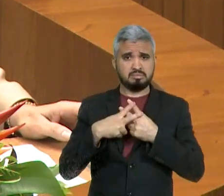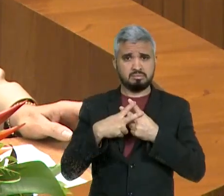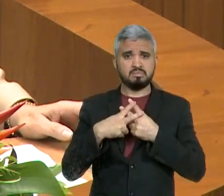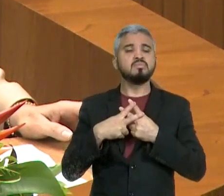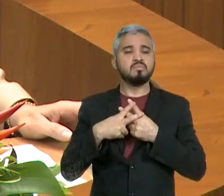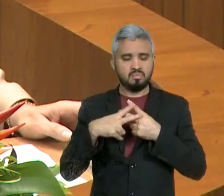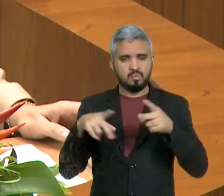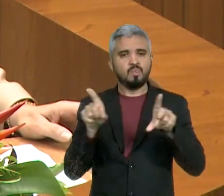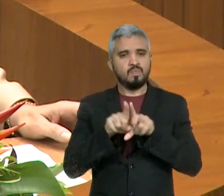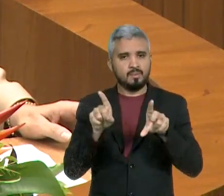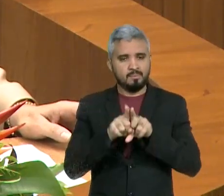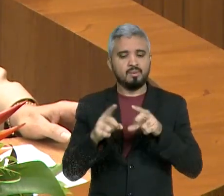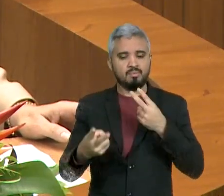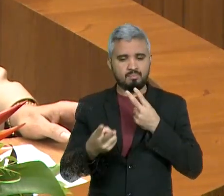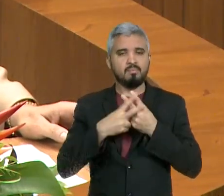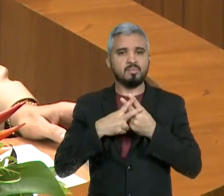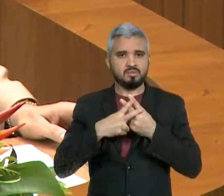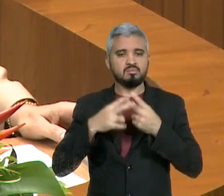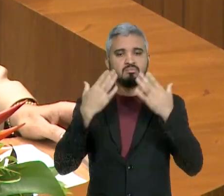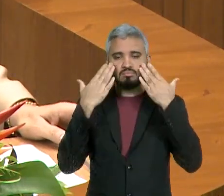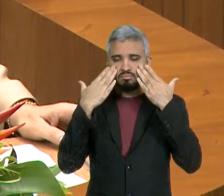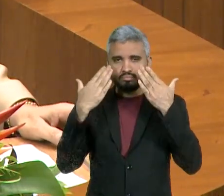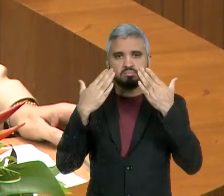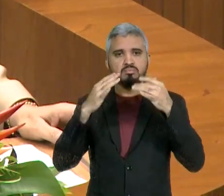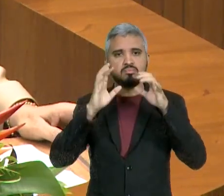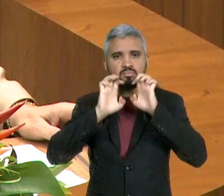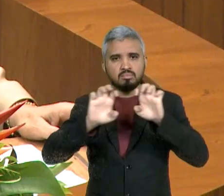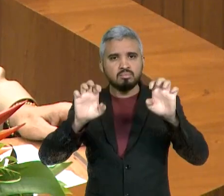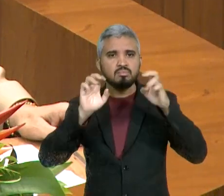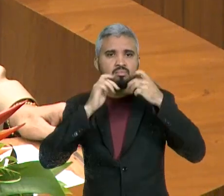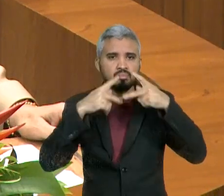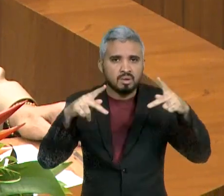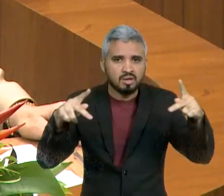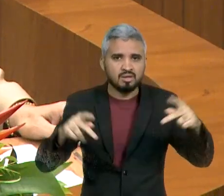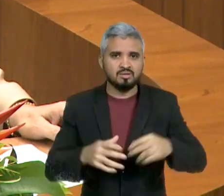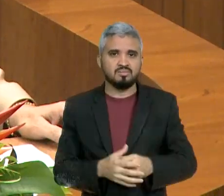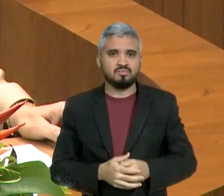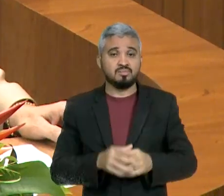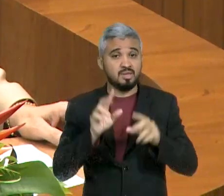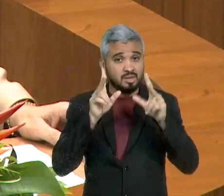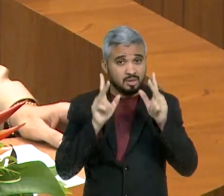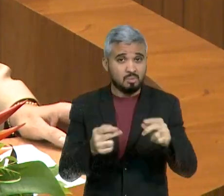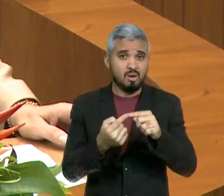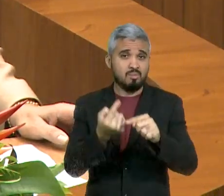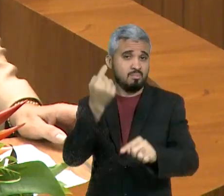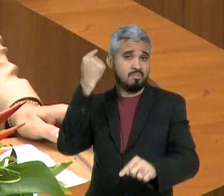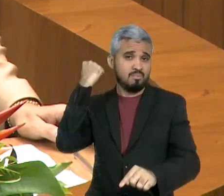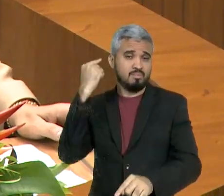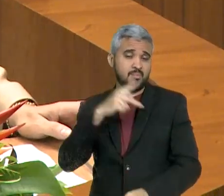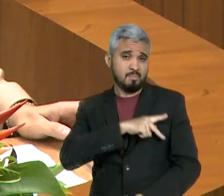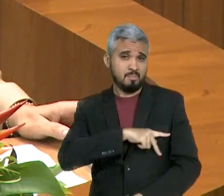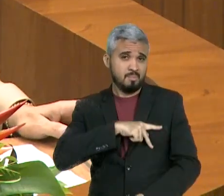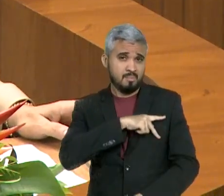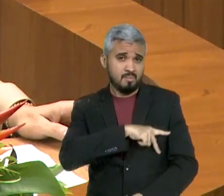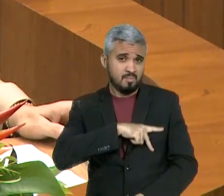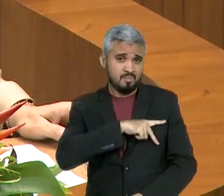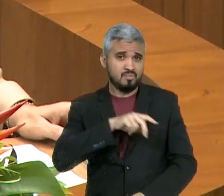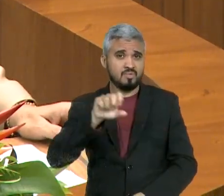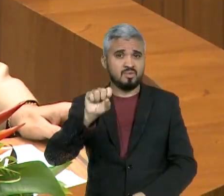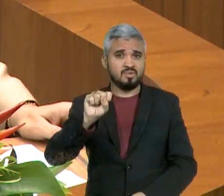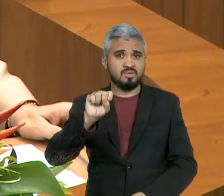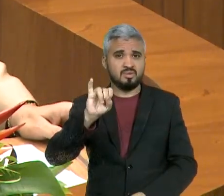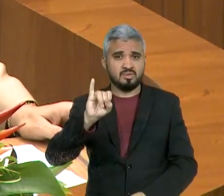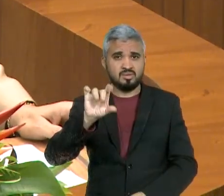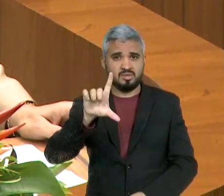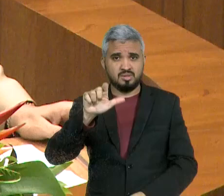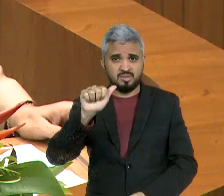nós estaremos da mesma forma, assim como Paulo e Silas, louvando ao Senhor atrás das grades e,